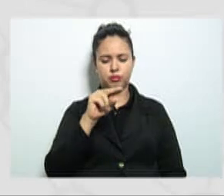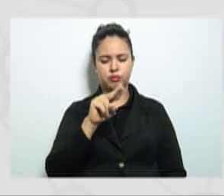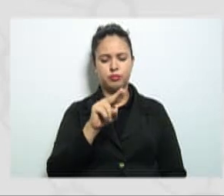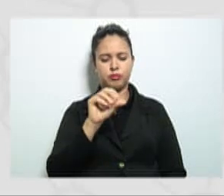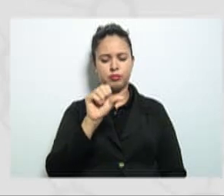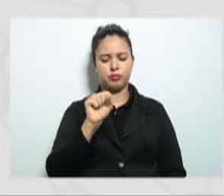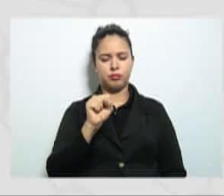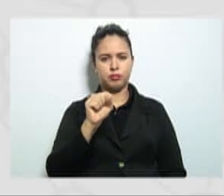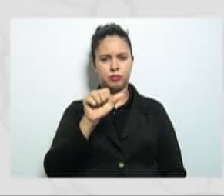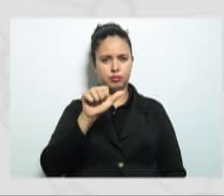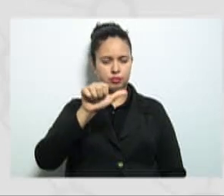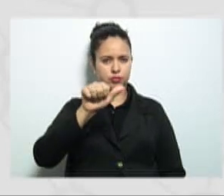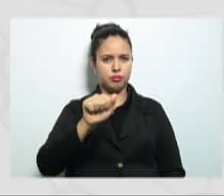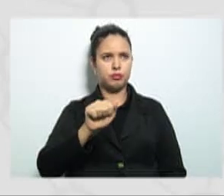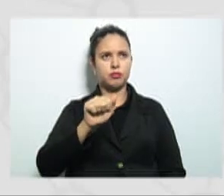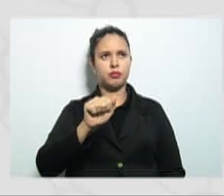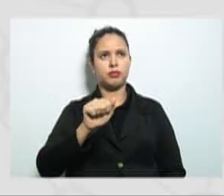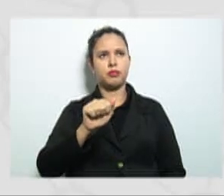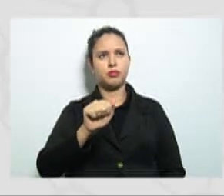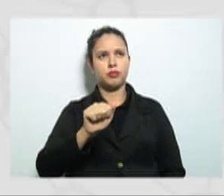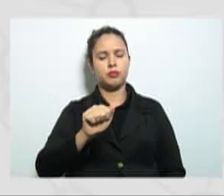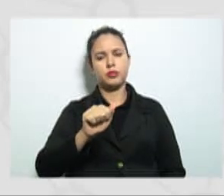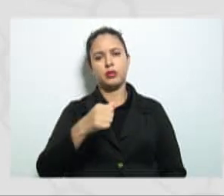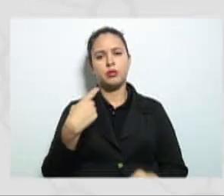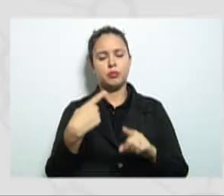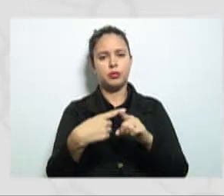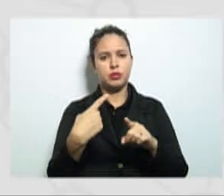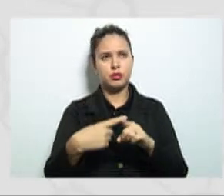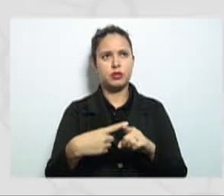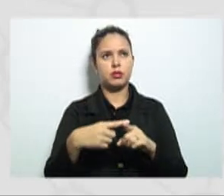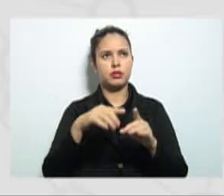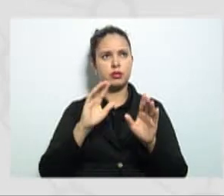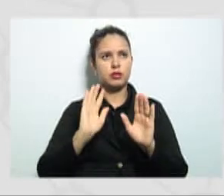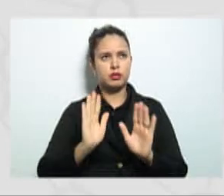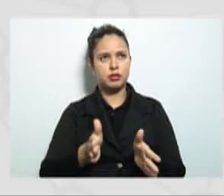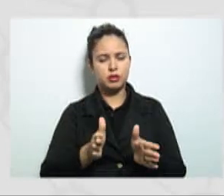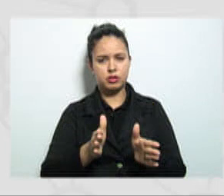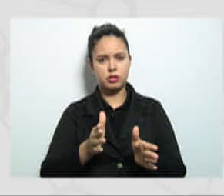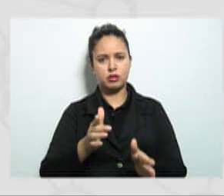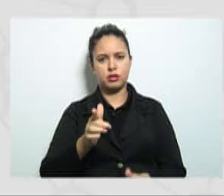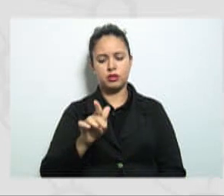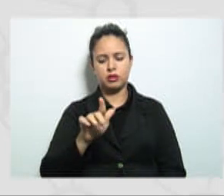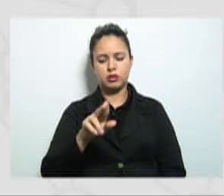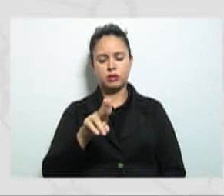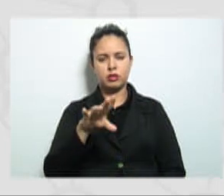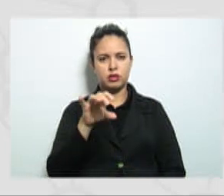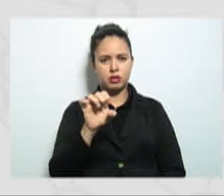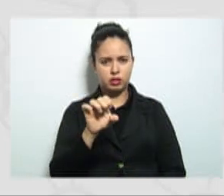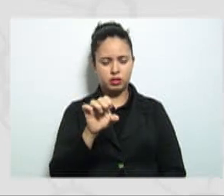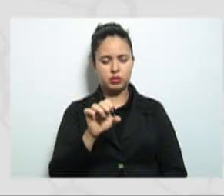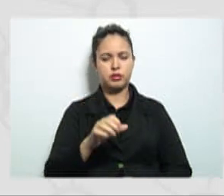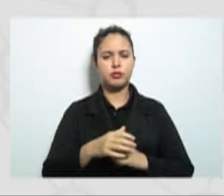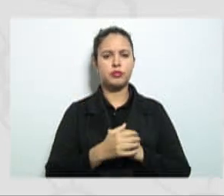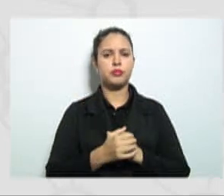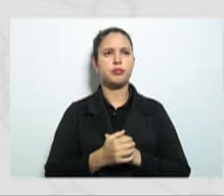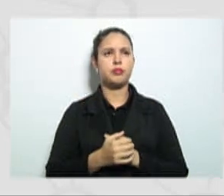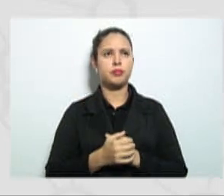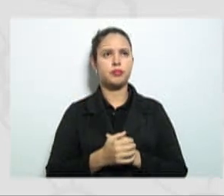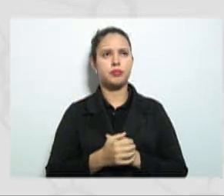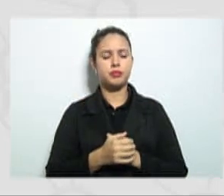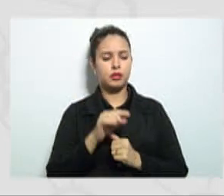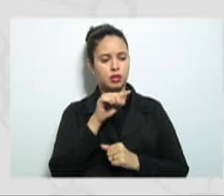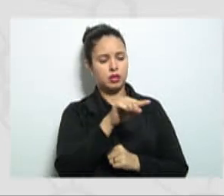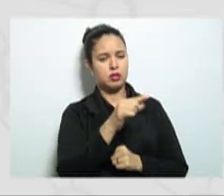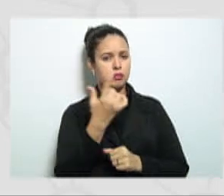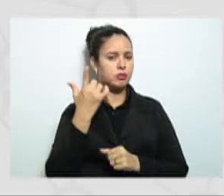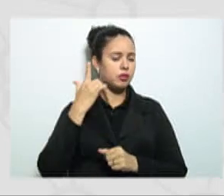coesão sequencial com conjunções de causa, que podem ser porque, já que, visto que. Ela tirou boa